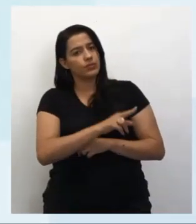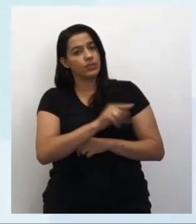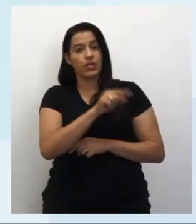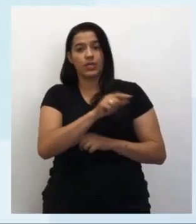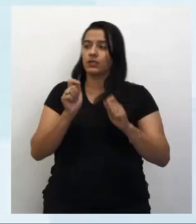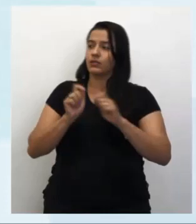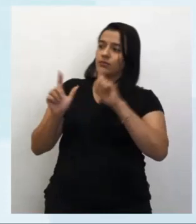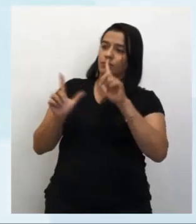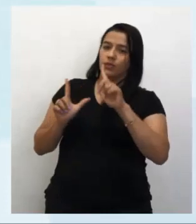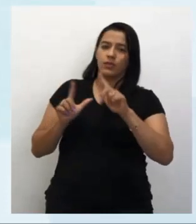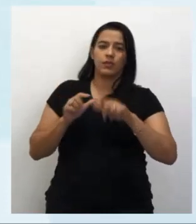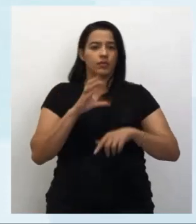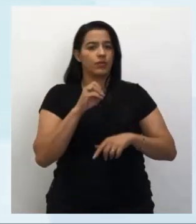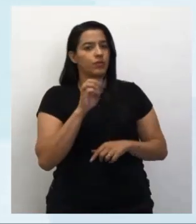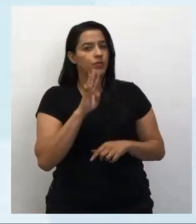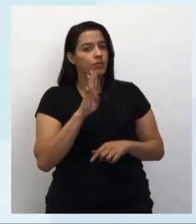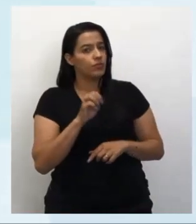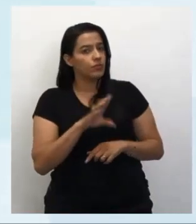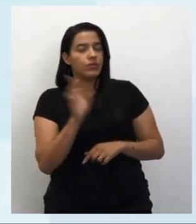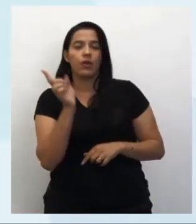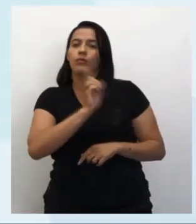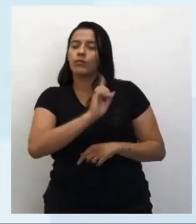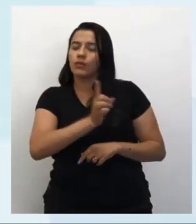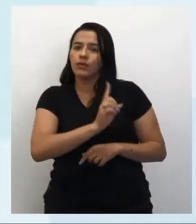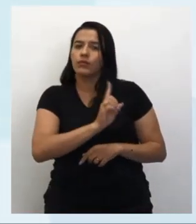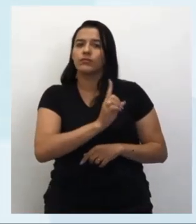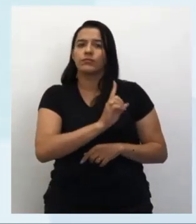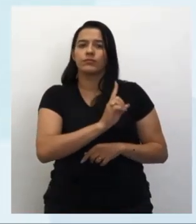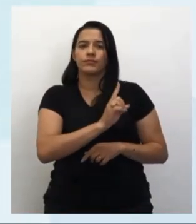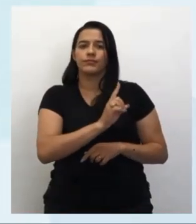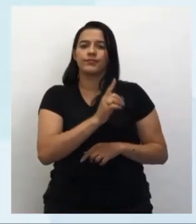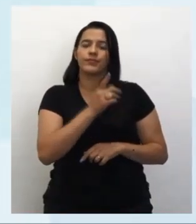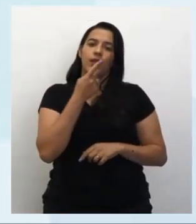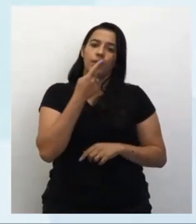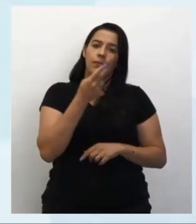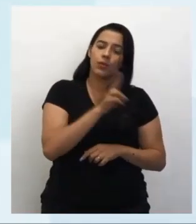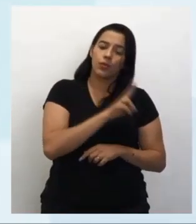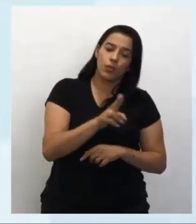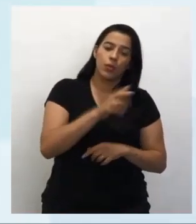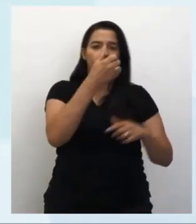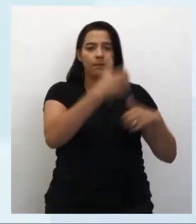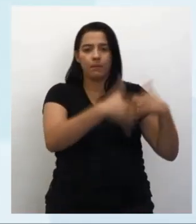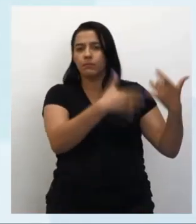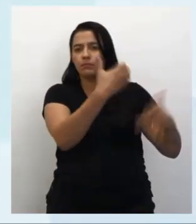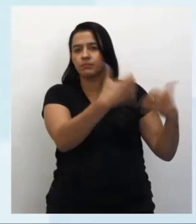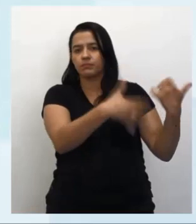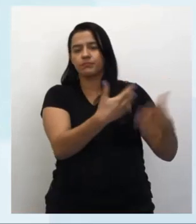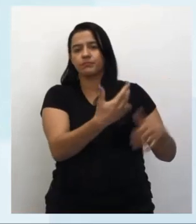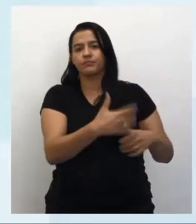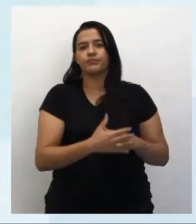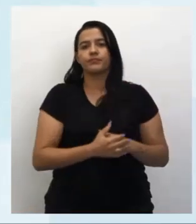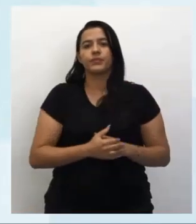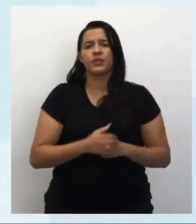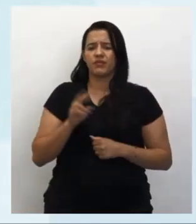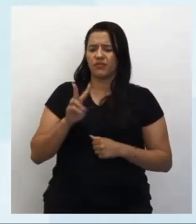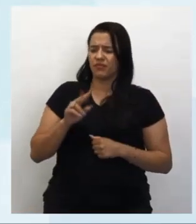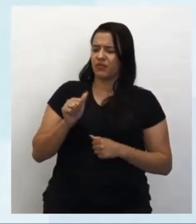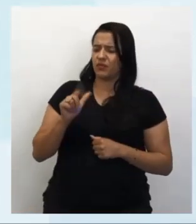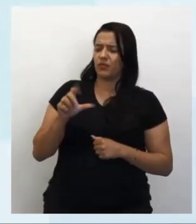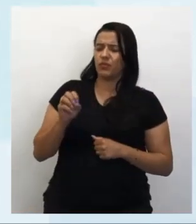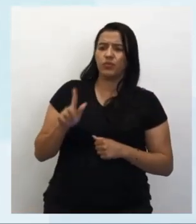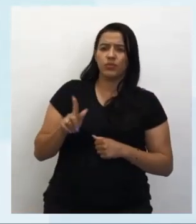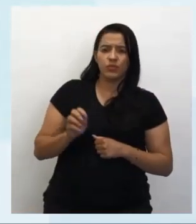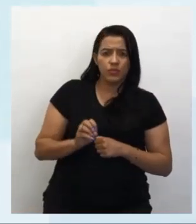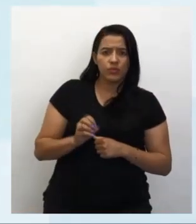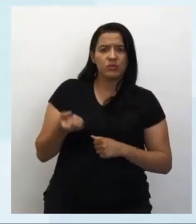espanto. Colombo? Não, não é Colombo não. Não, senhor. O nome é Procópio José Gomes Valongo. Valongo? Achou que não